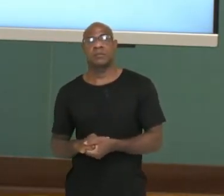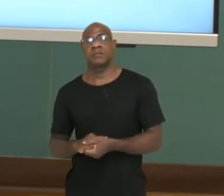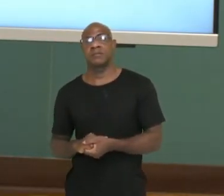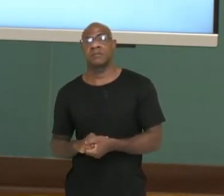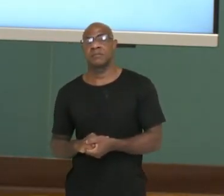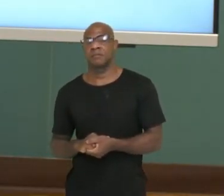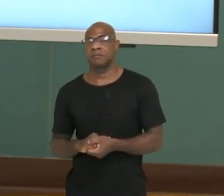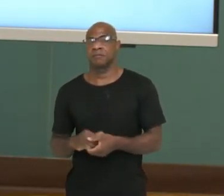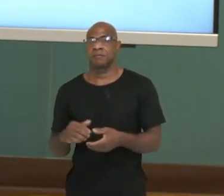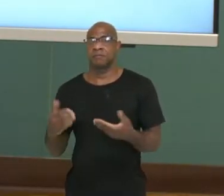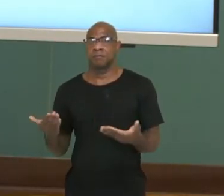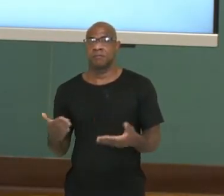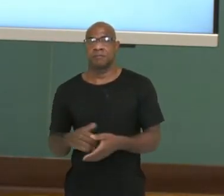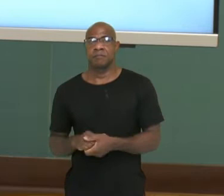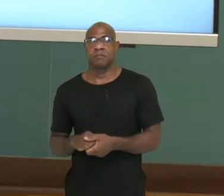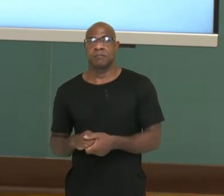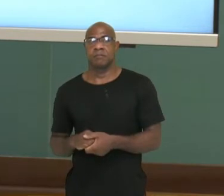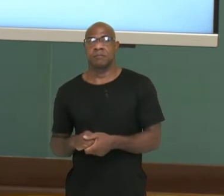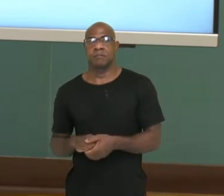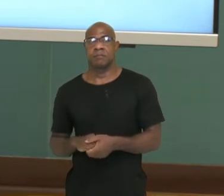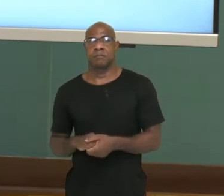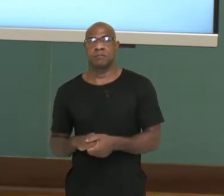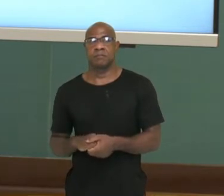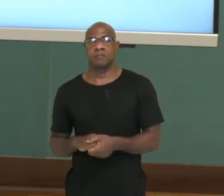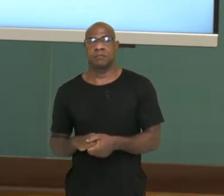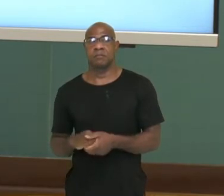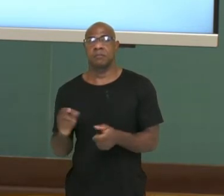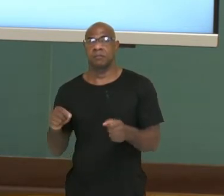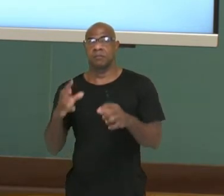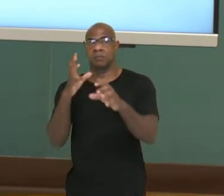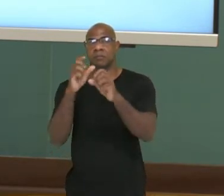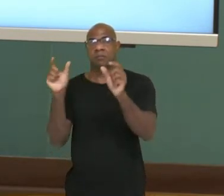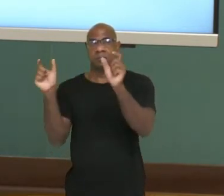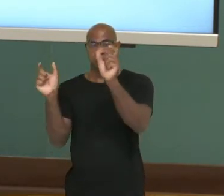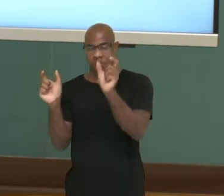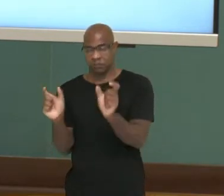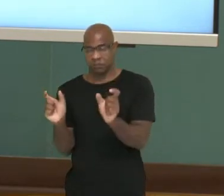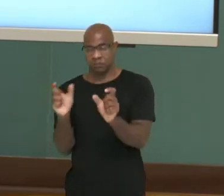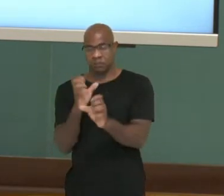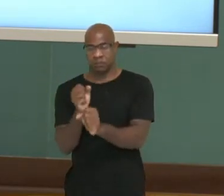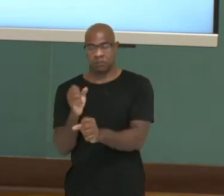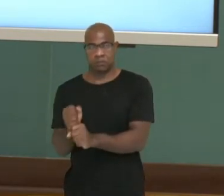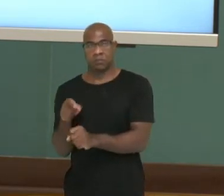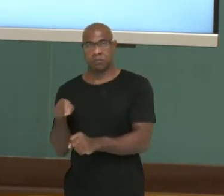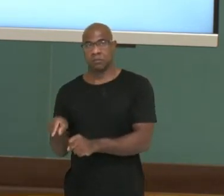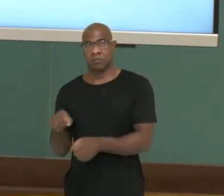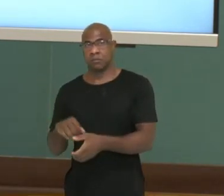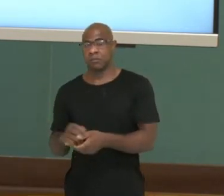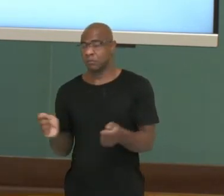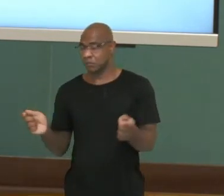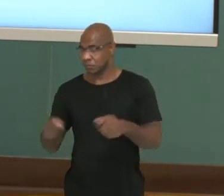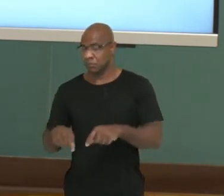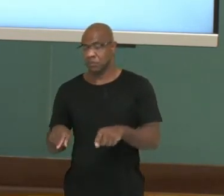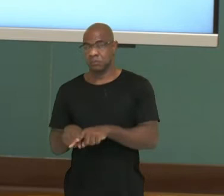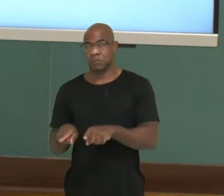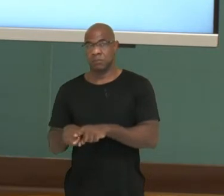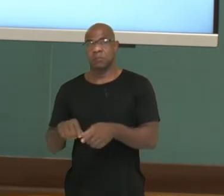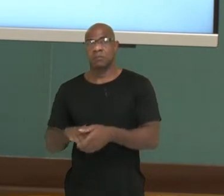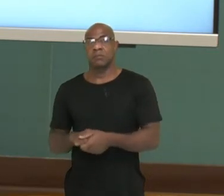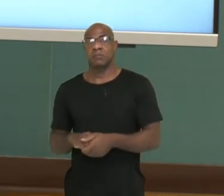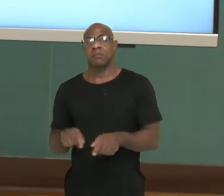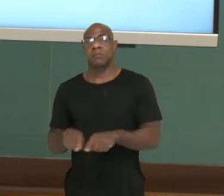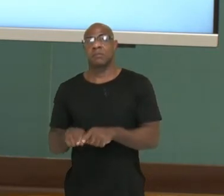a corrente e pegar os fatores aqui e somá-los, tá? E aí eu posso somar também as